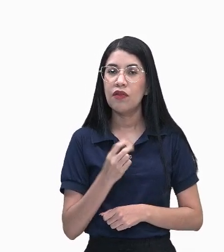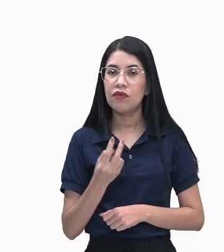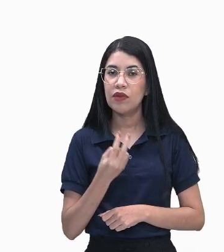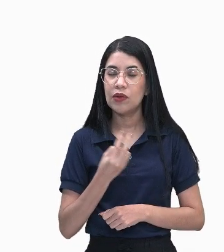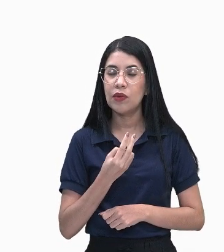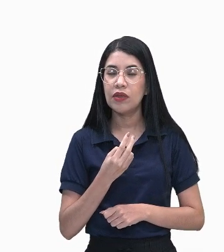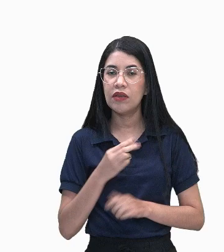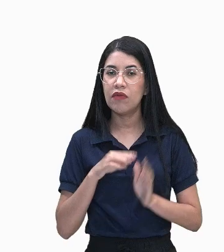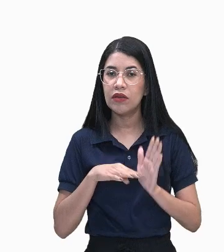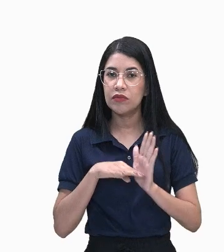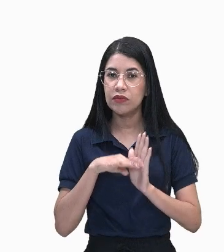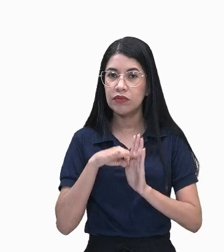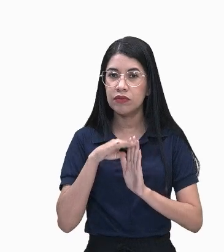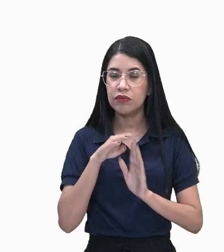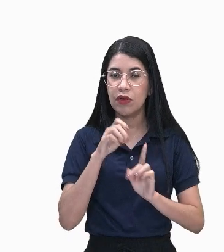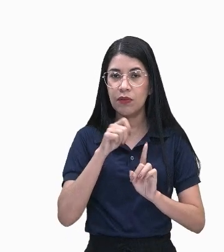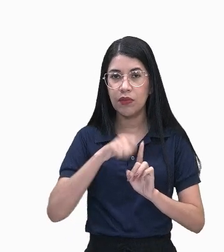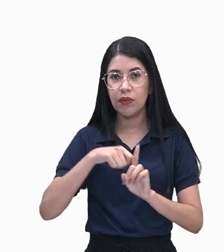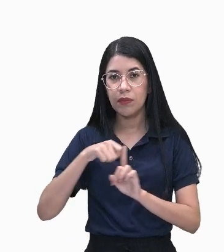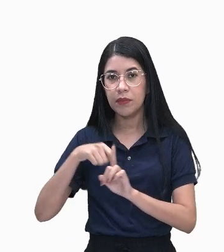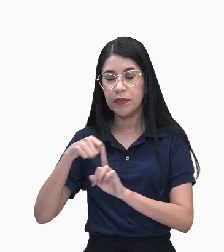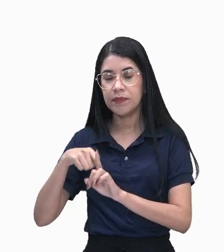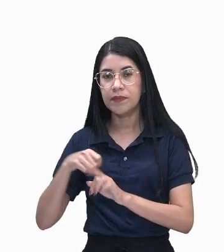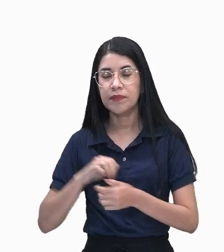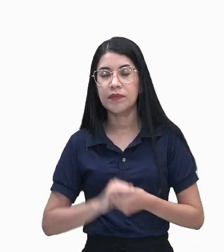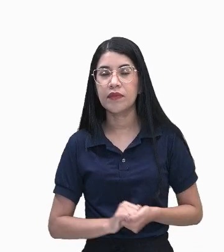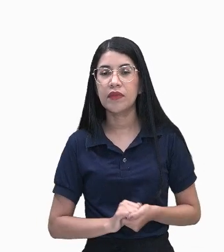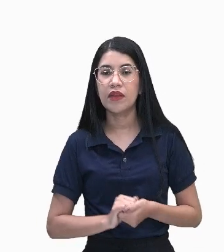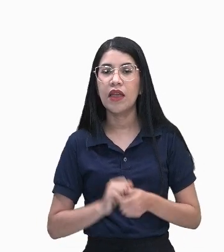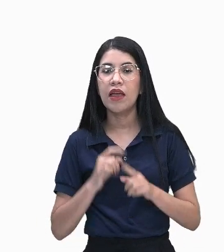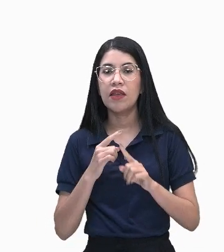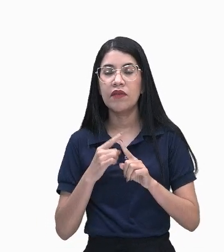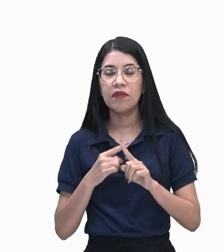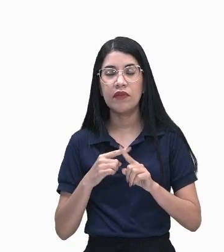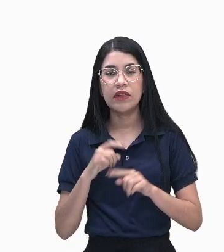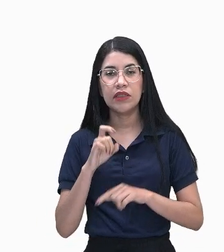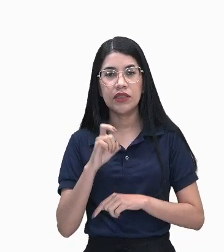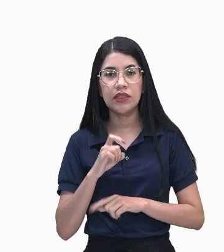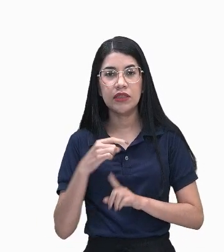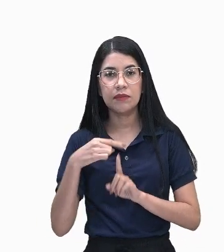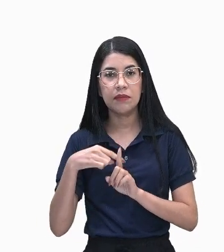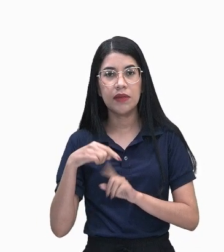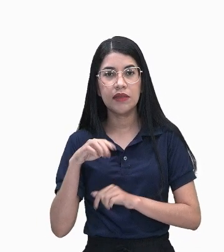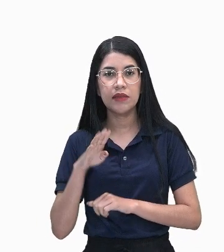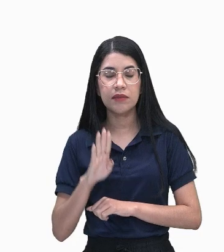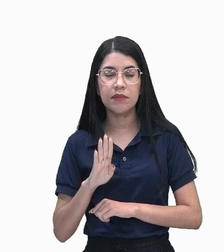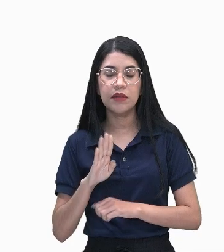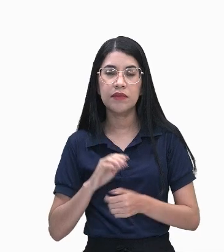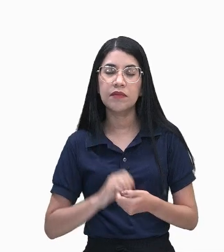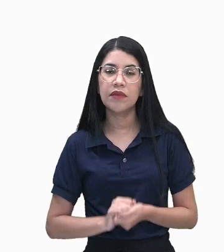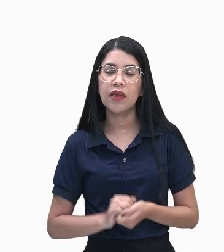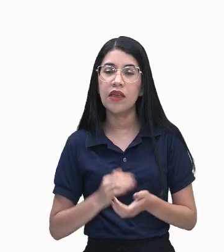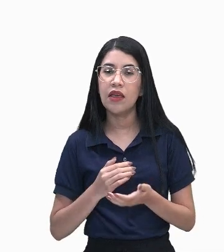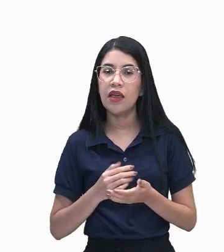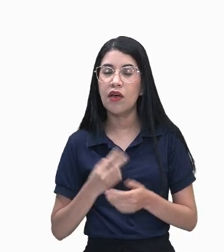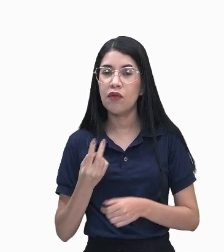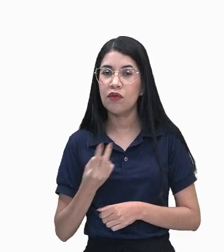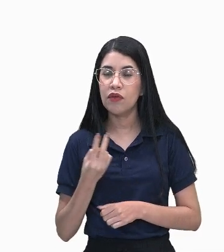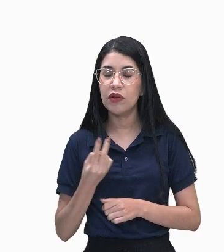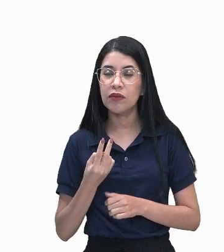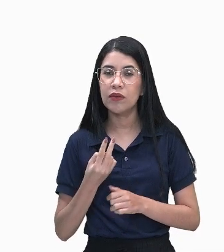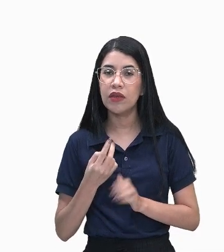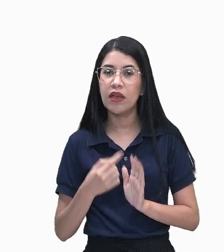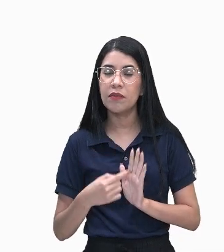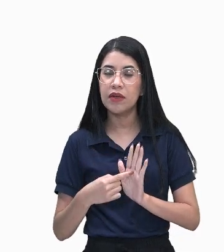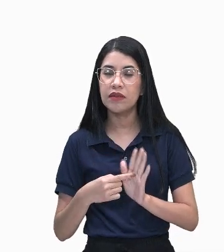tá bom? Multiplica x mais o B. O B, pessoal, é aquele valor inicial da nossa tabela, que é exatamente igual a R$